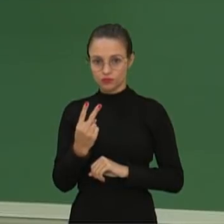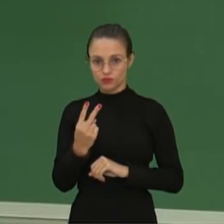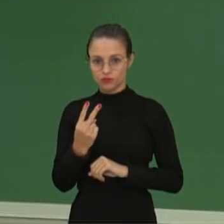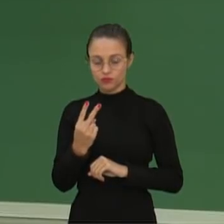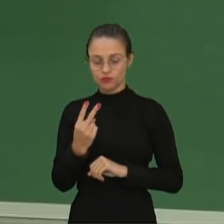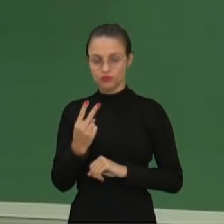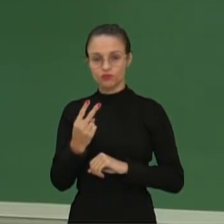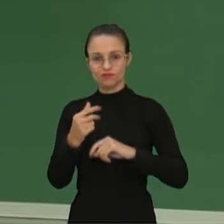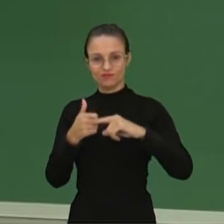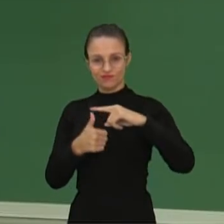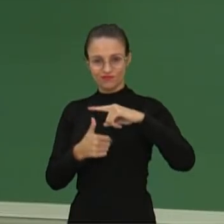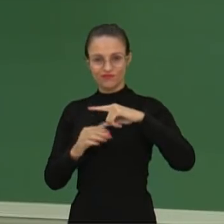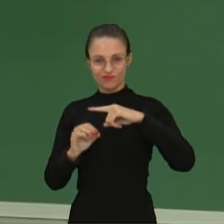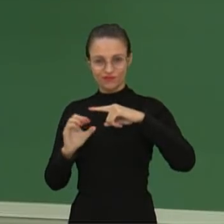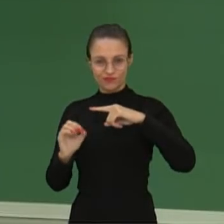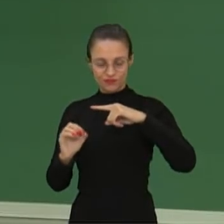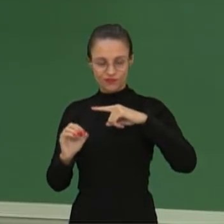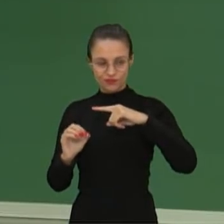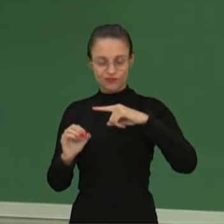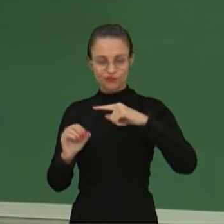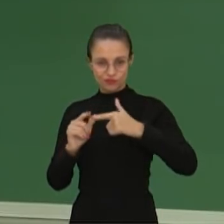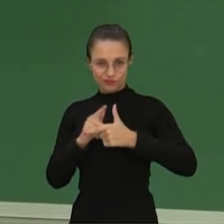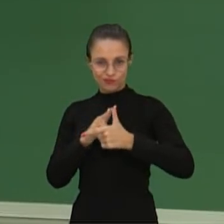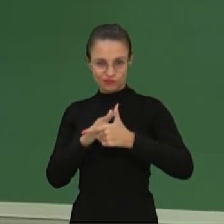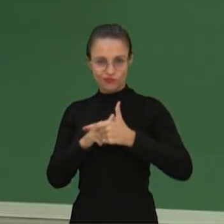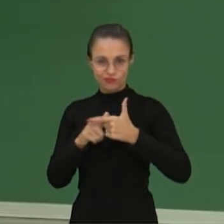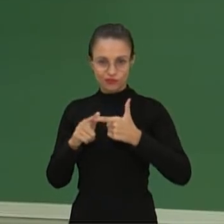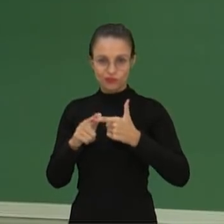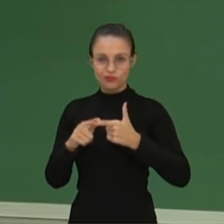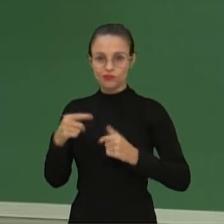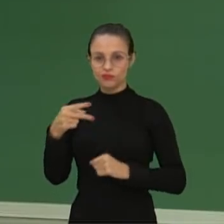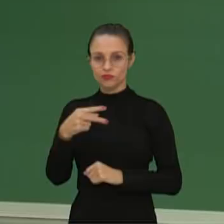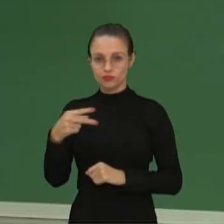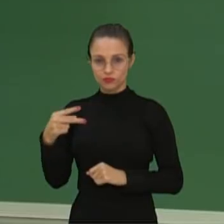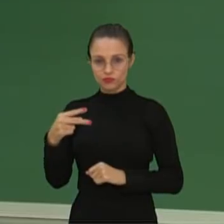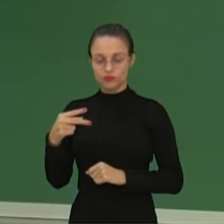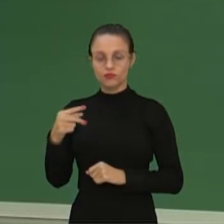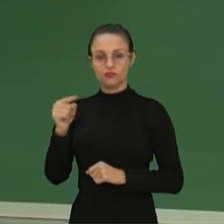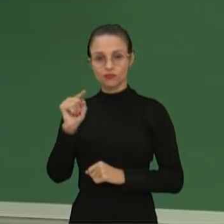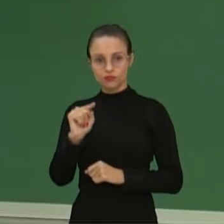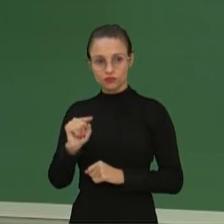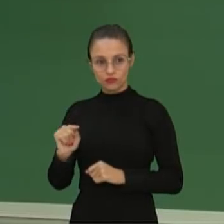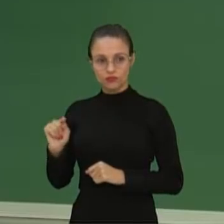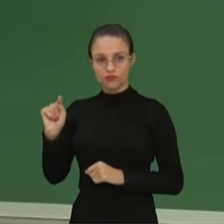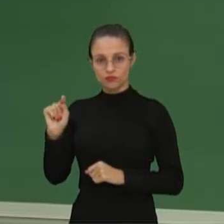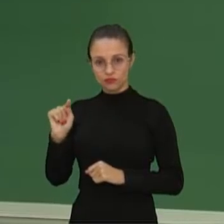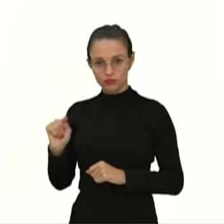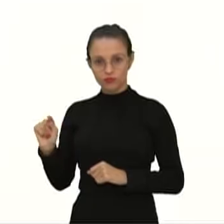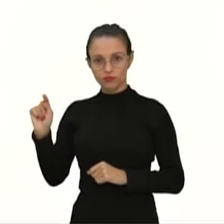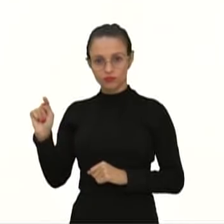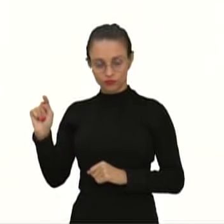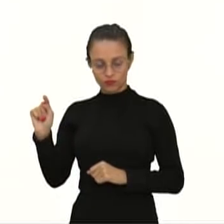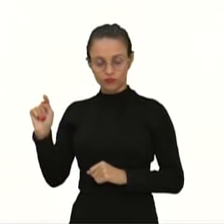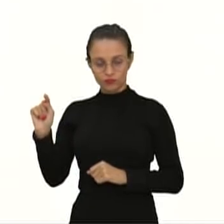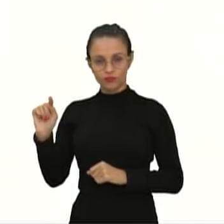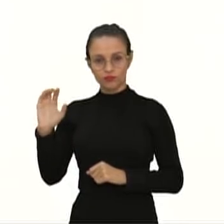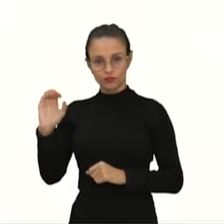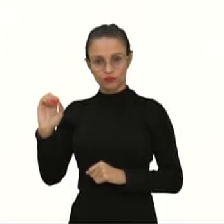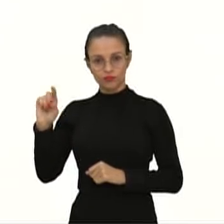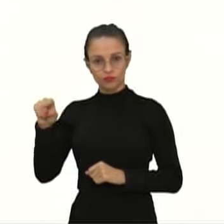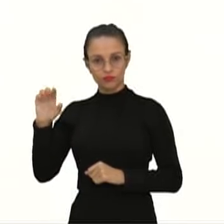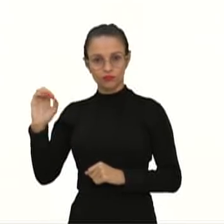0,2%, né? Então, divididos por 100, igual, andando duas casas, uma, duas, por isso que